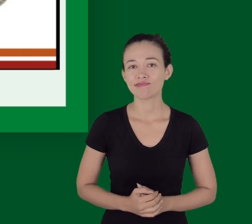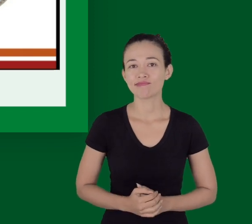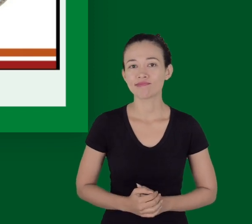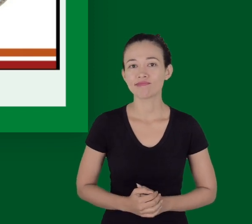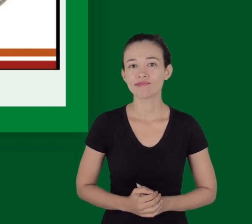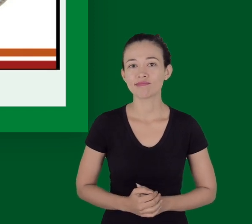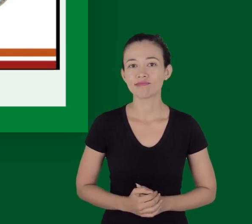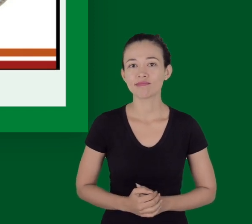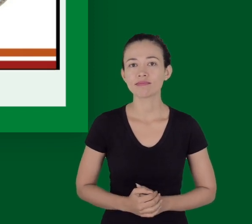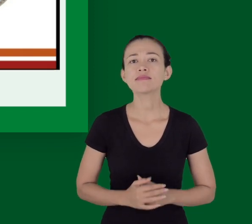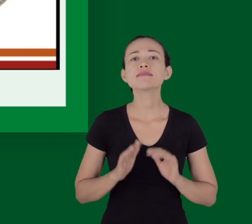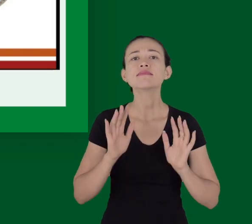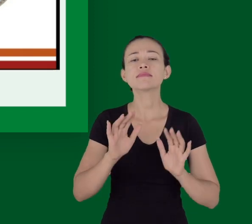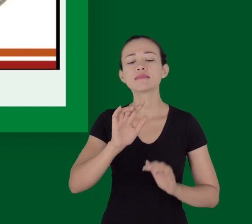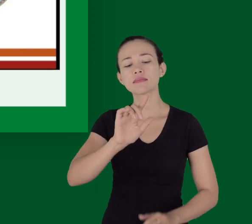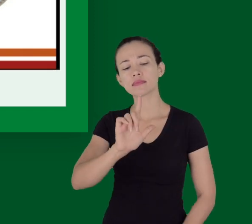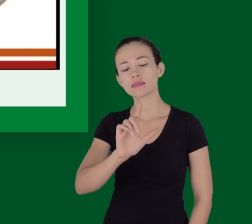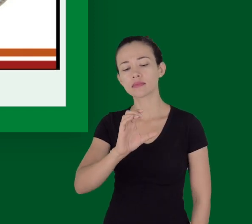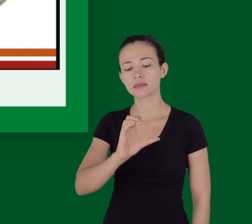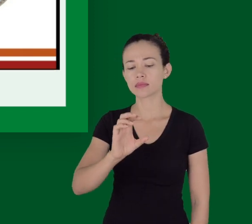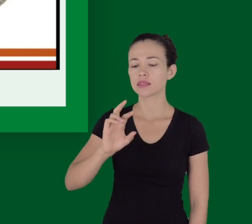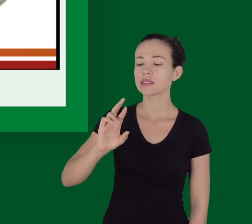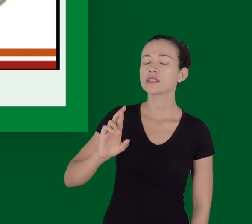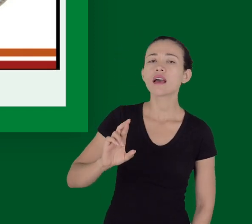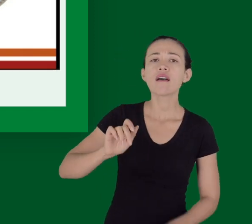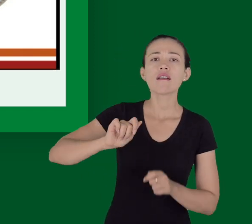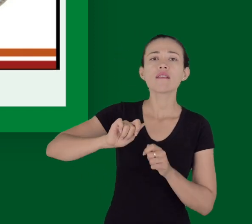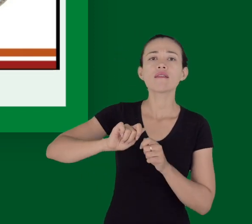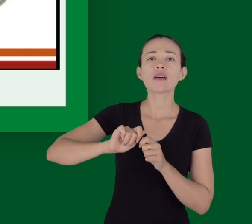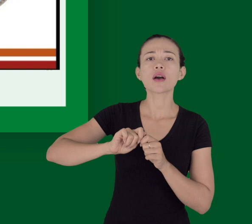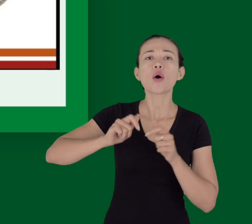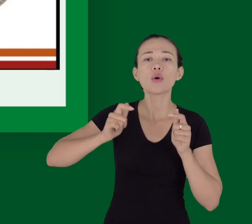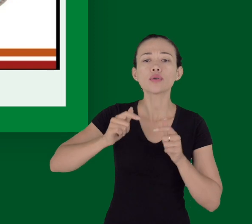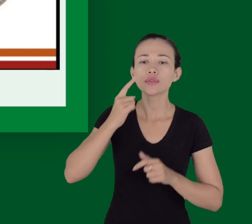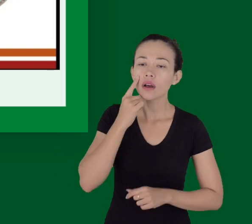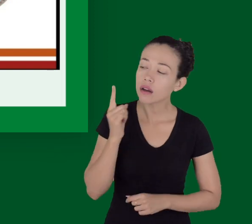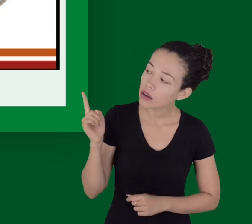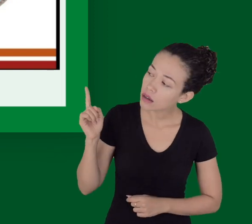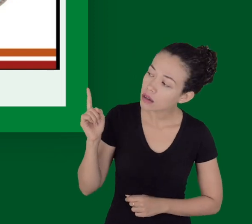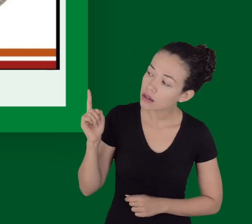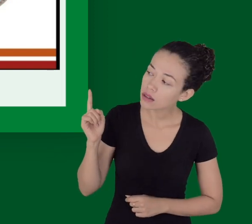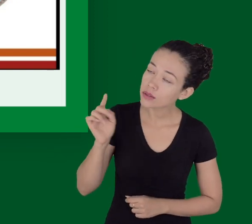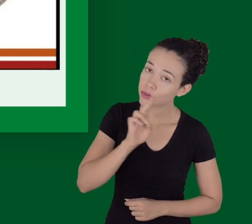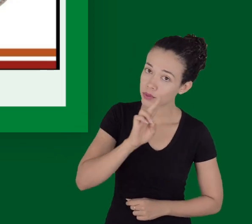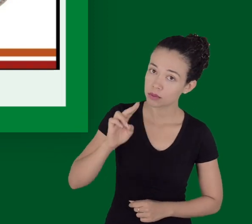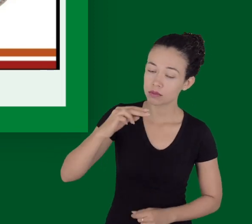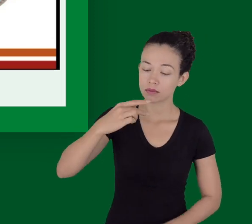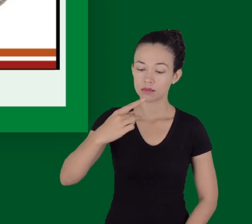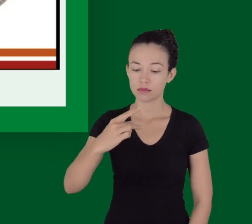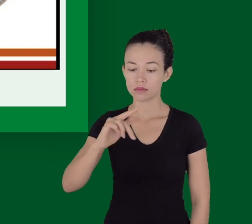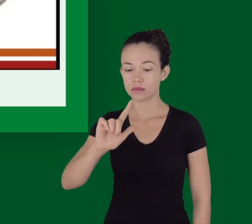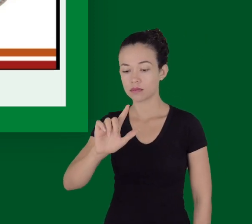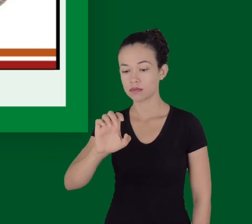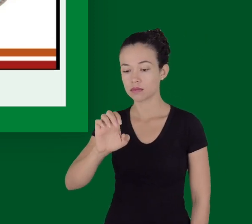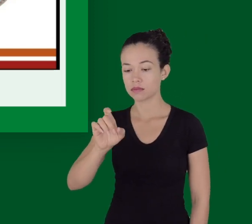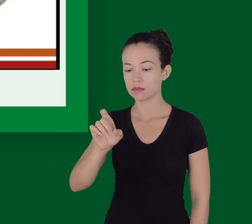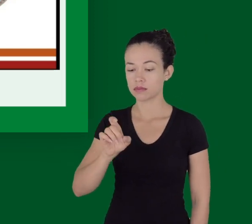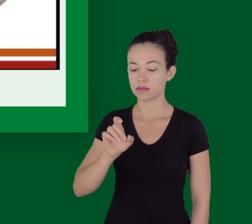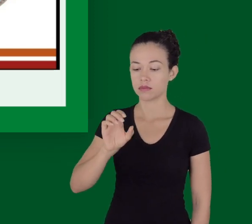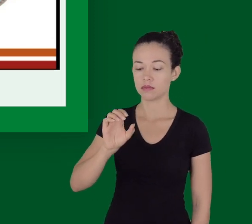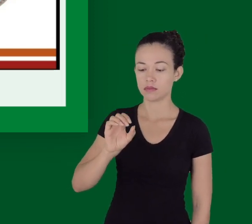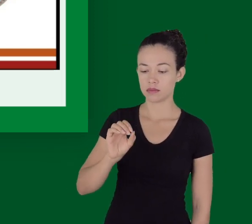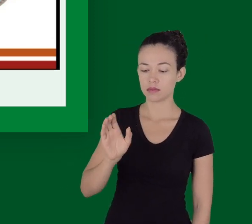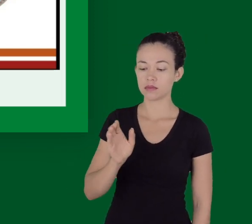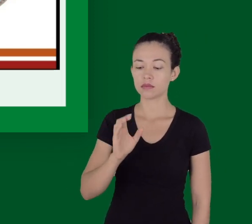grandes acúmulos de líquor. O líquor é produzido pelos plexos coroides, que está aí em